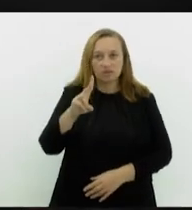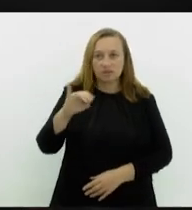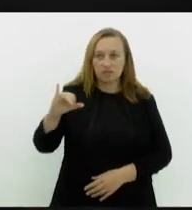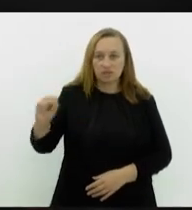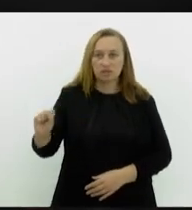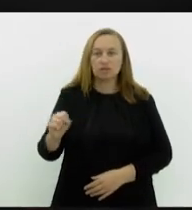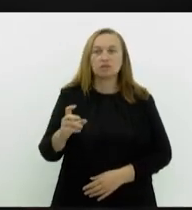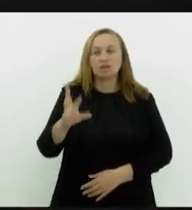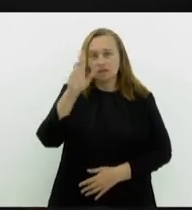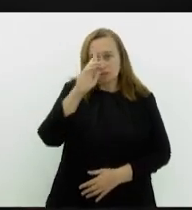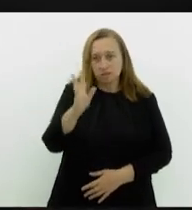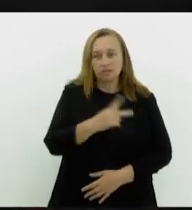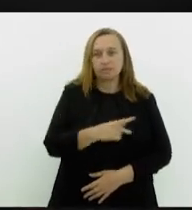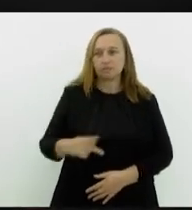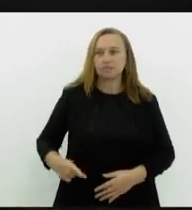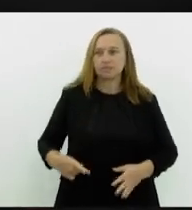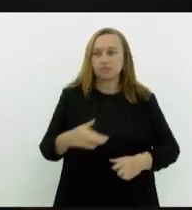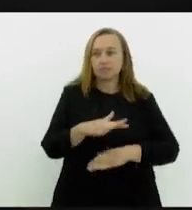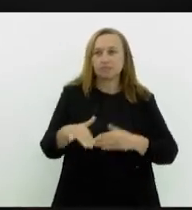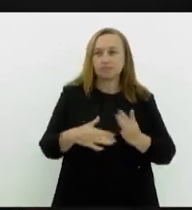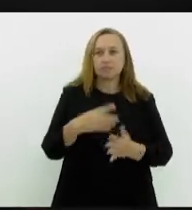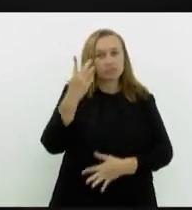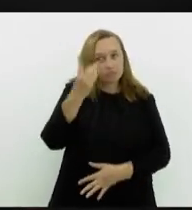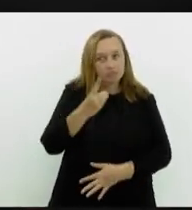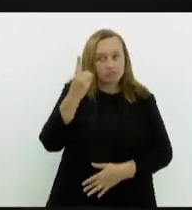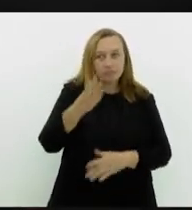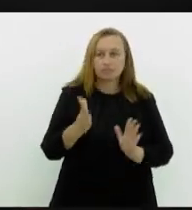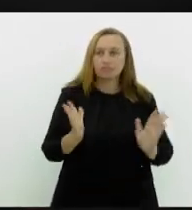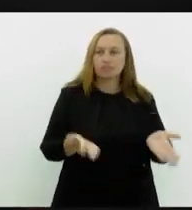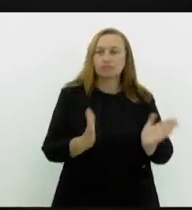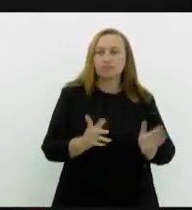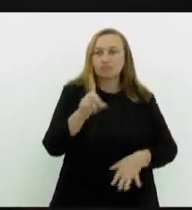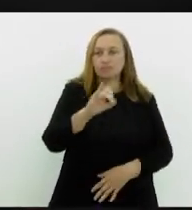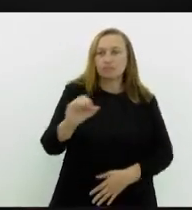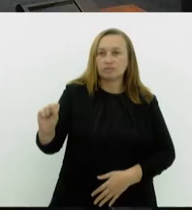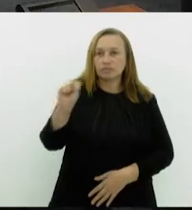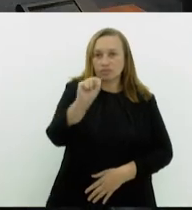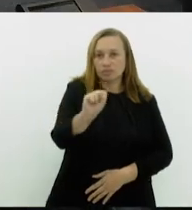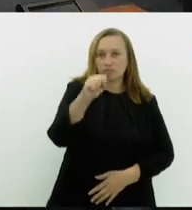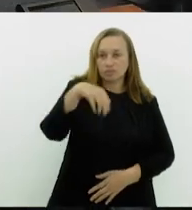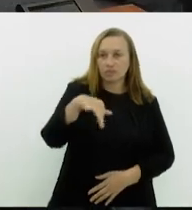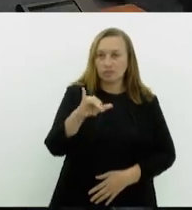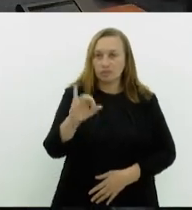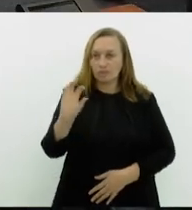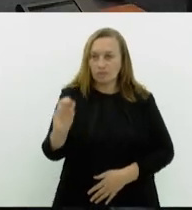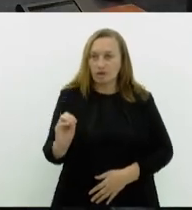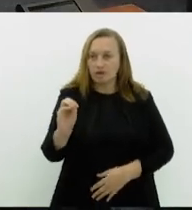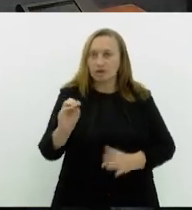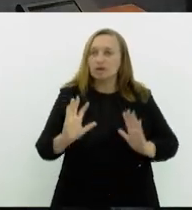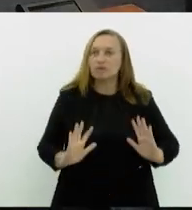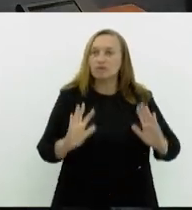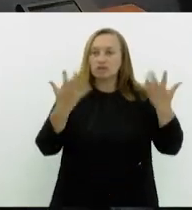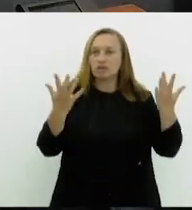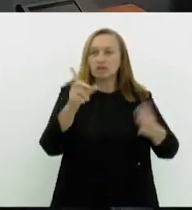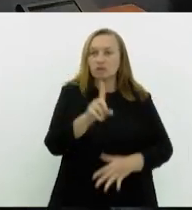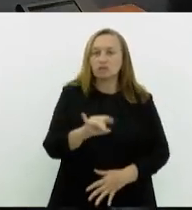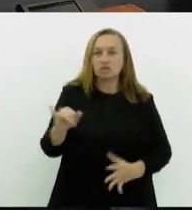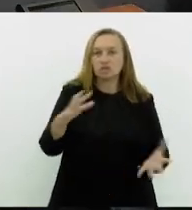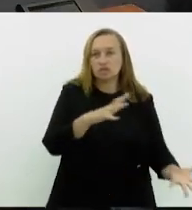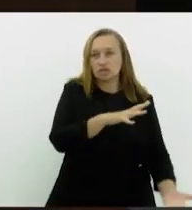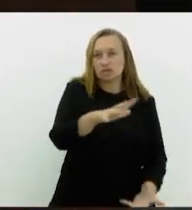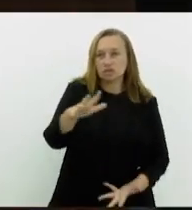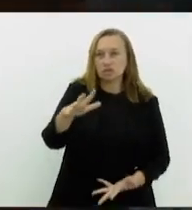senhores deputados, hoje, dia 8 de maio, é comemorado o Dia Nacional